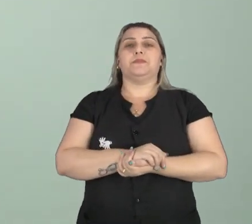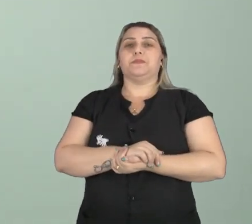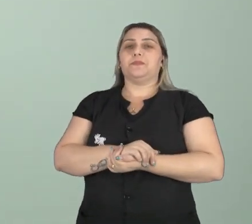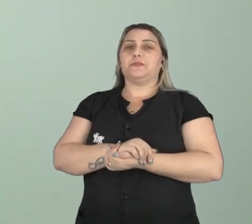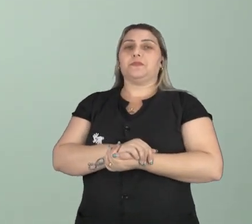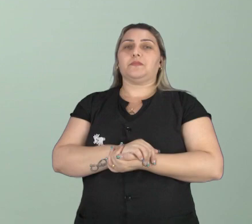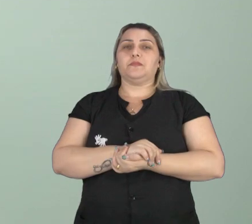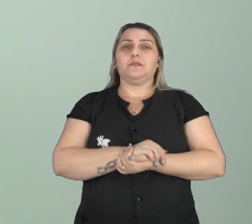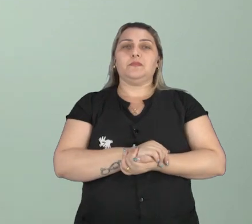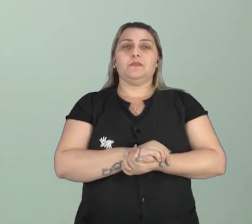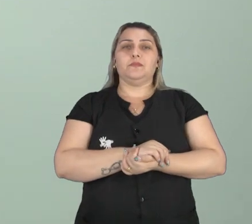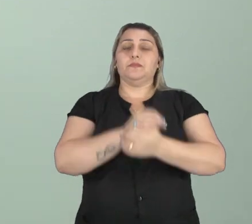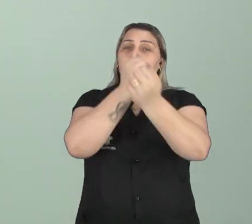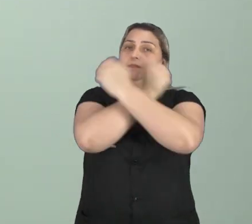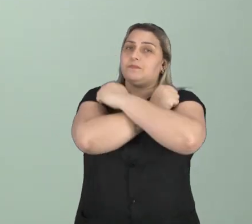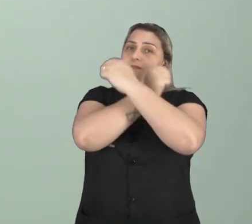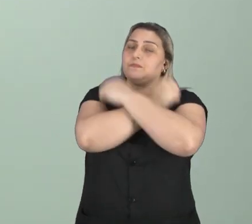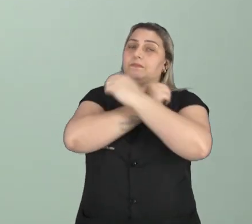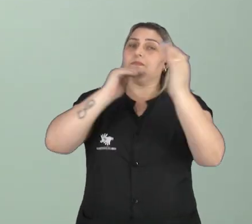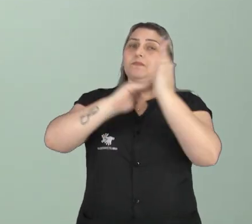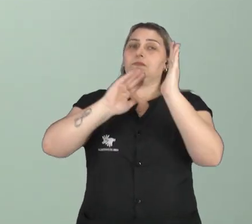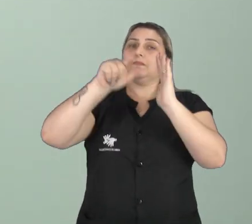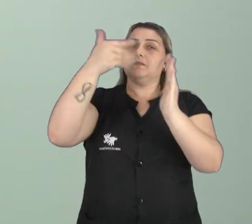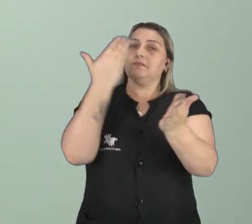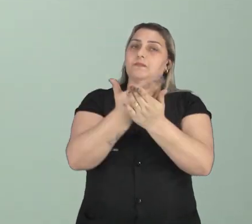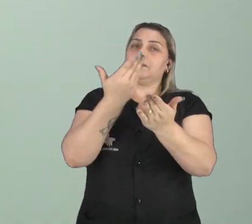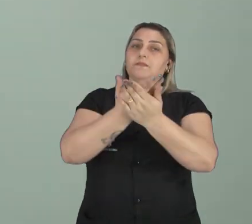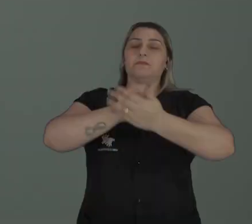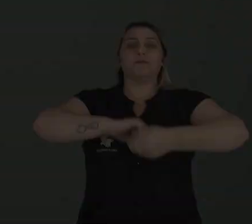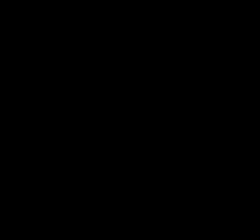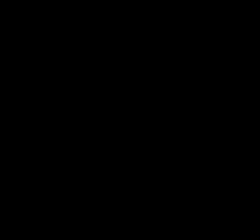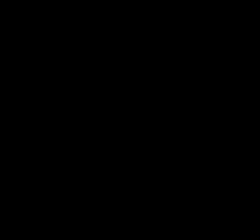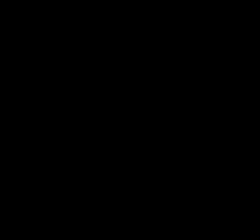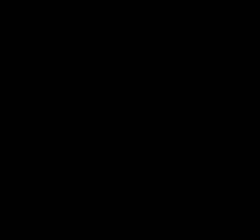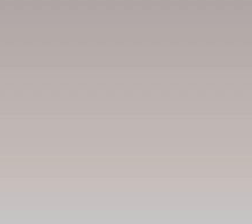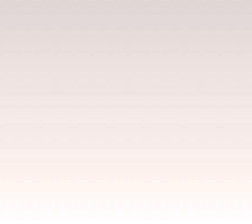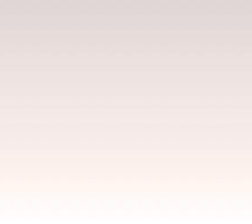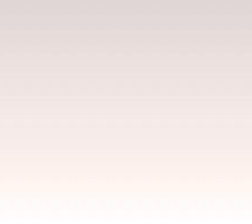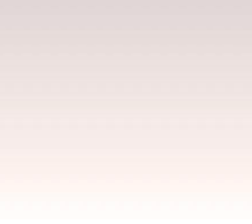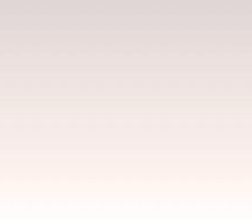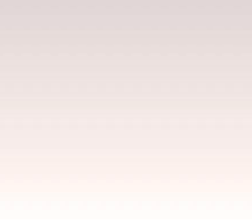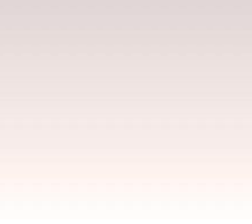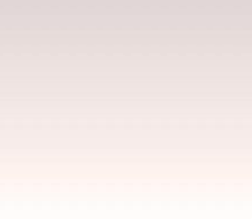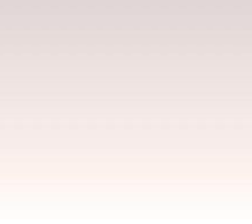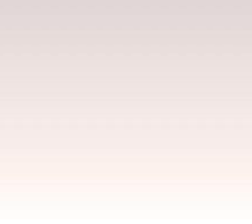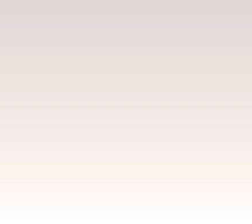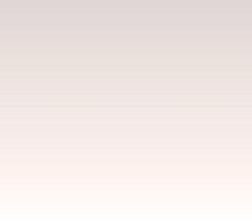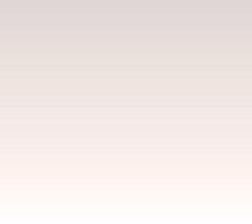plataforma Eduque. Um abraço e até a próxima aula!